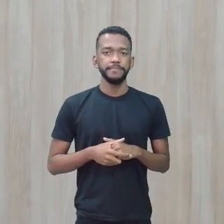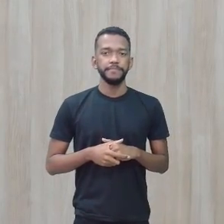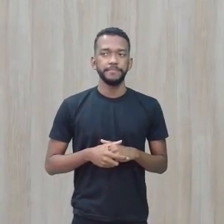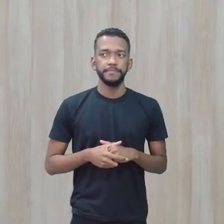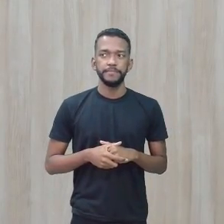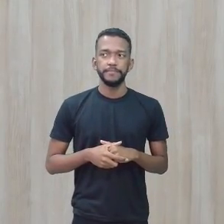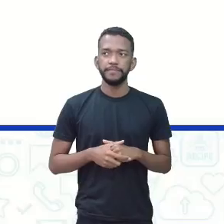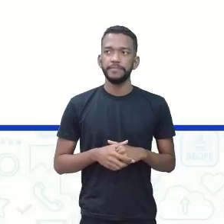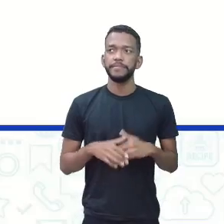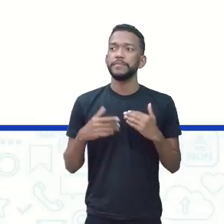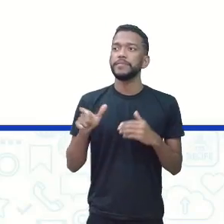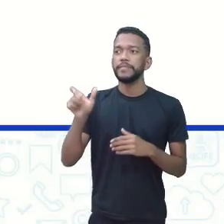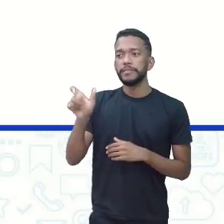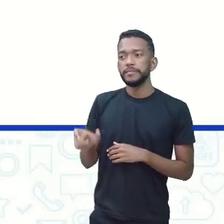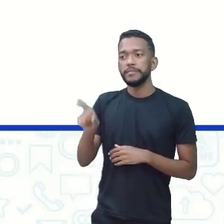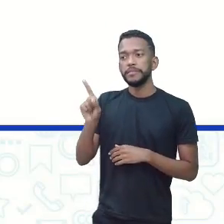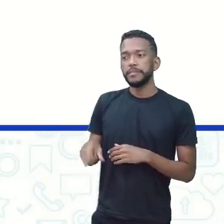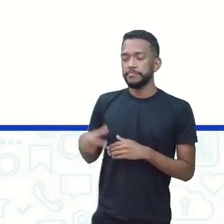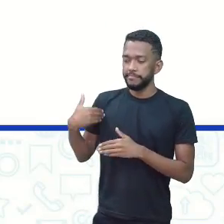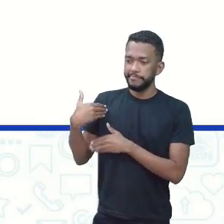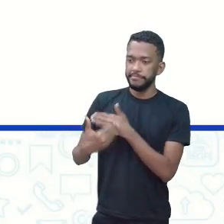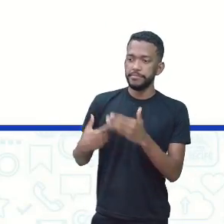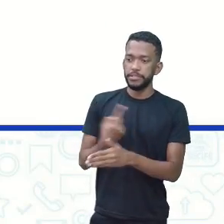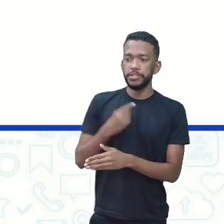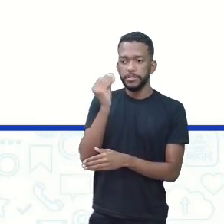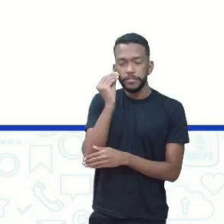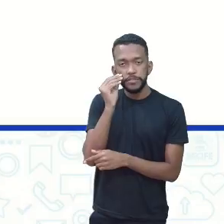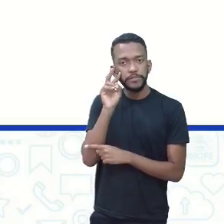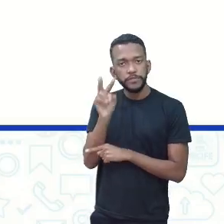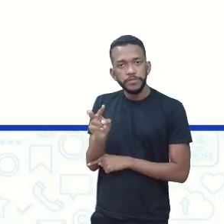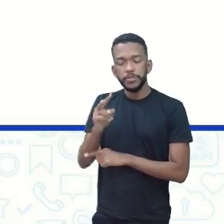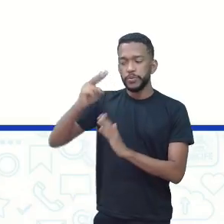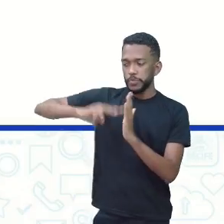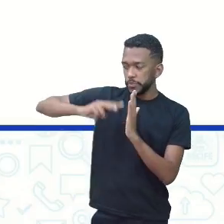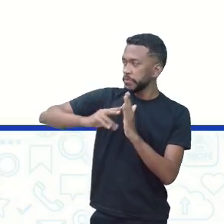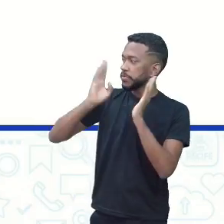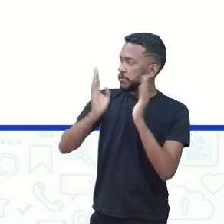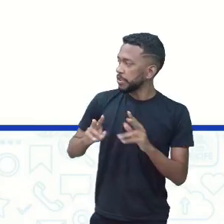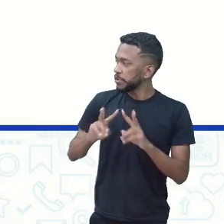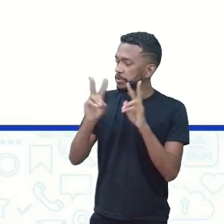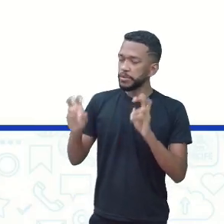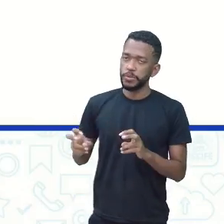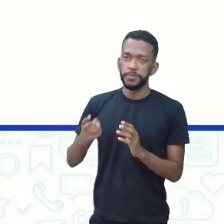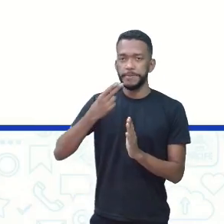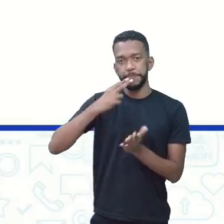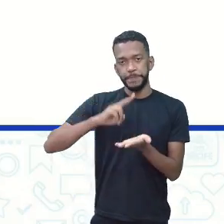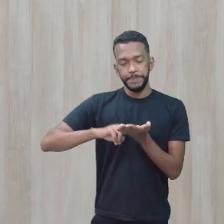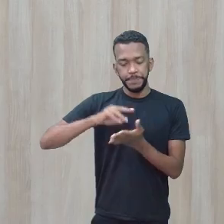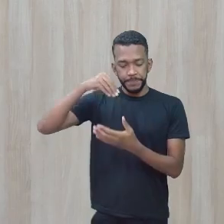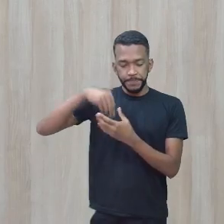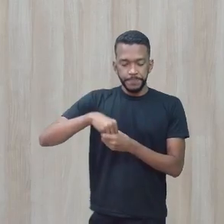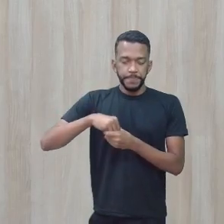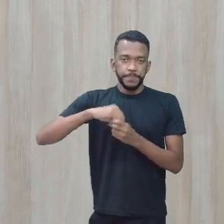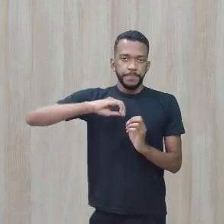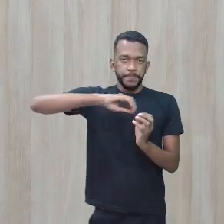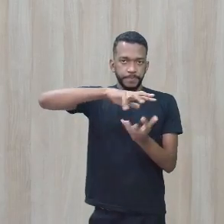Então, aqui é um trecho, né, que a gente viu, leu, sobre a Carta da Terra, né, que é um trecho muito